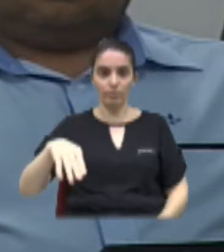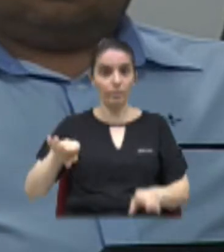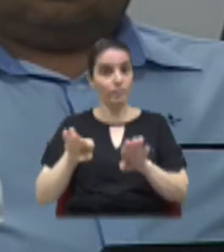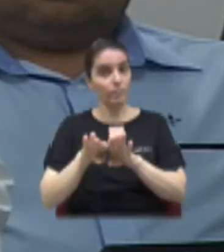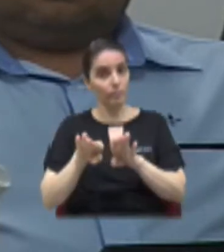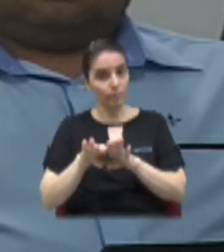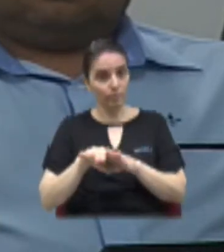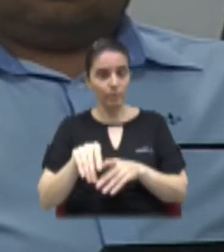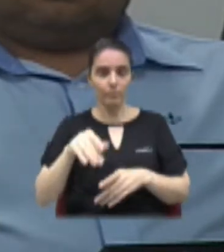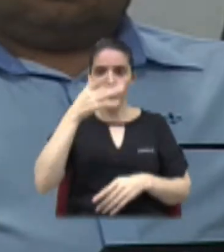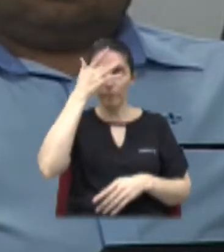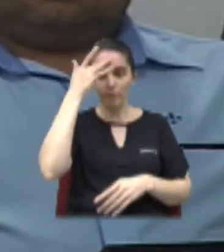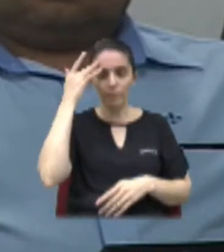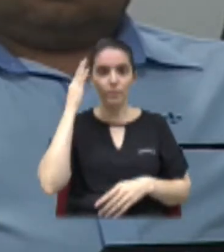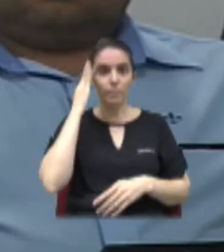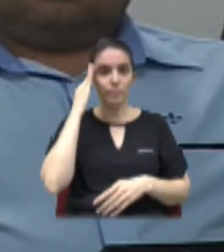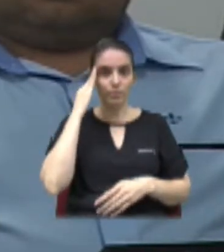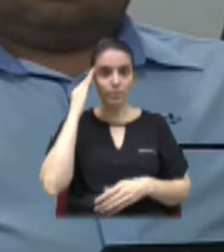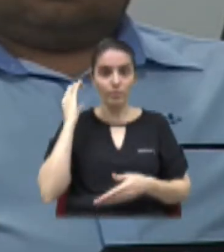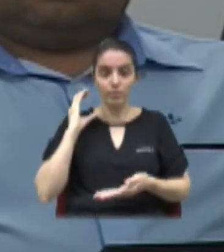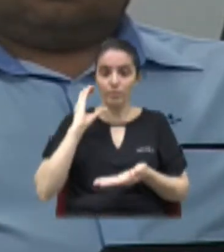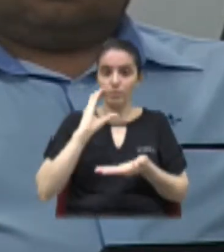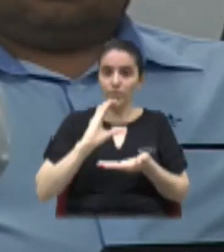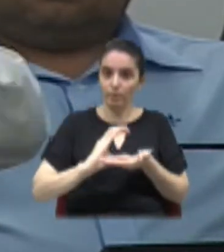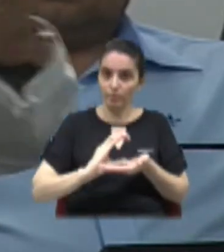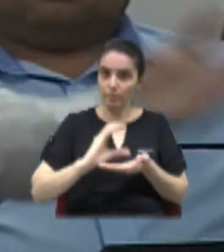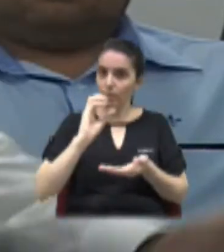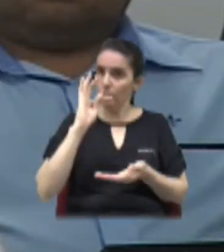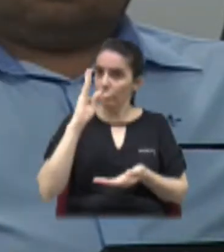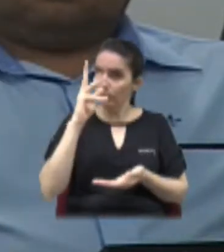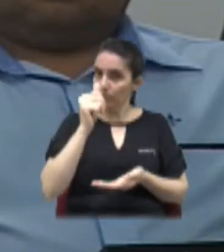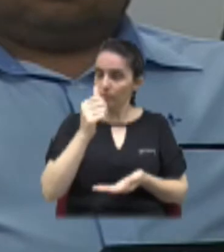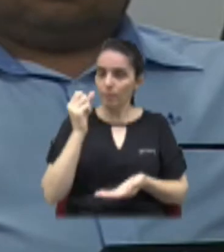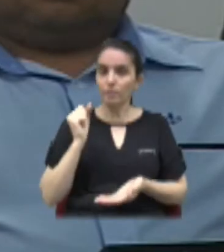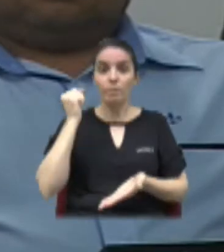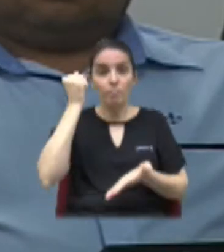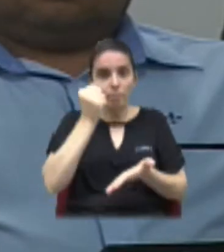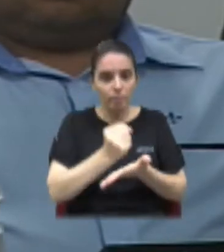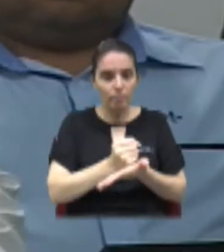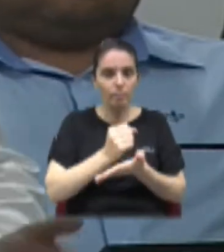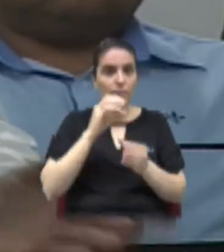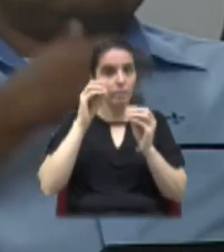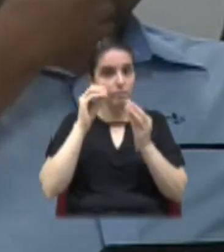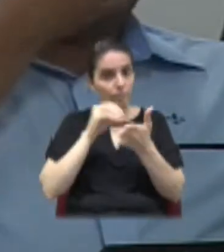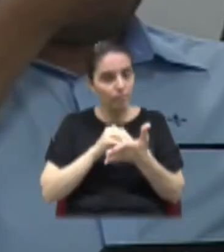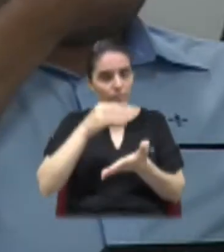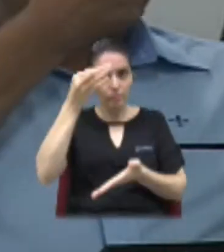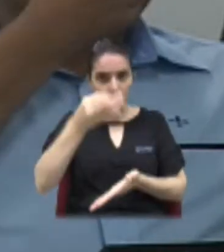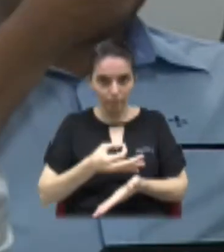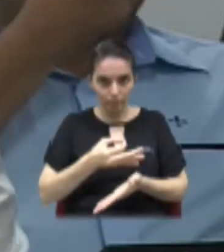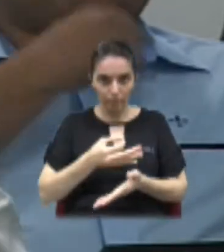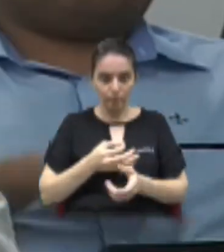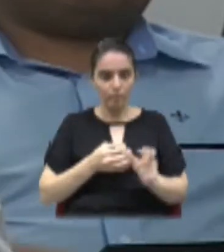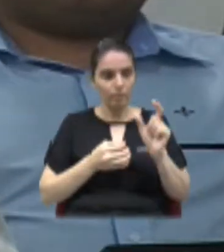sabedoria, competência e desenvoltura de Vossa Excelência apresentou um